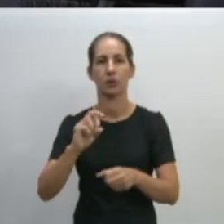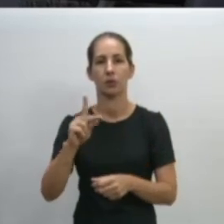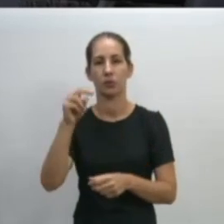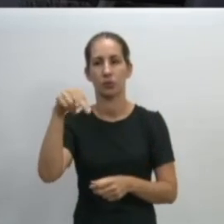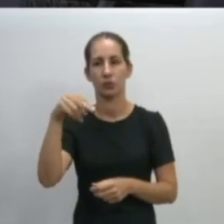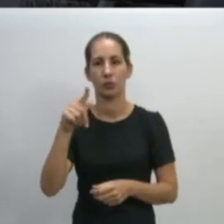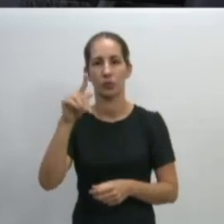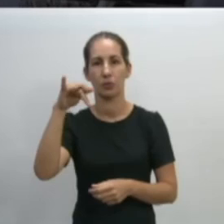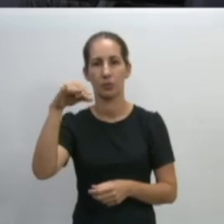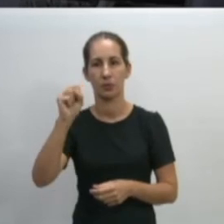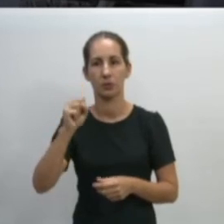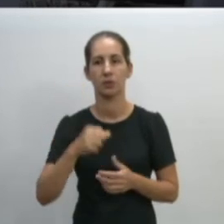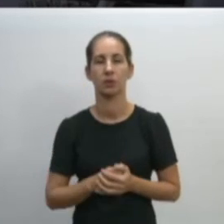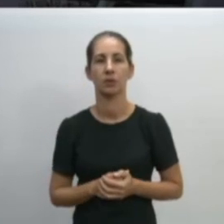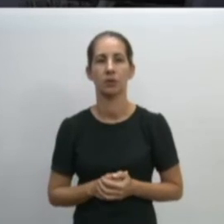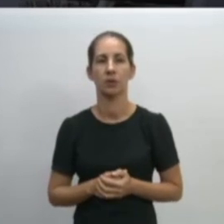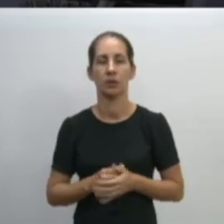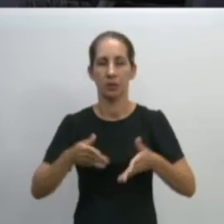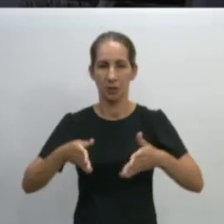Carlson Gomes,